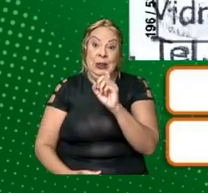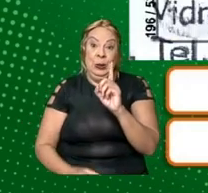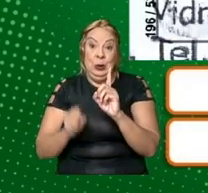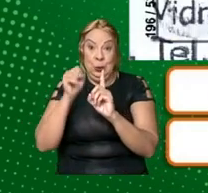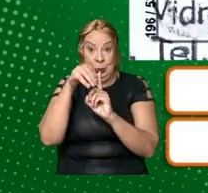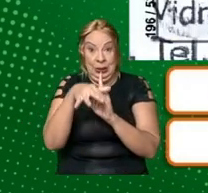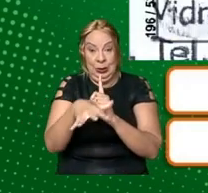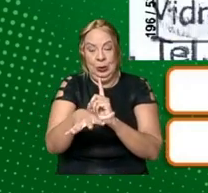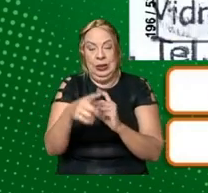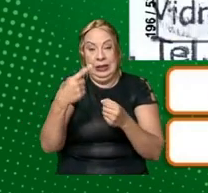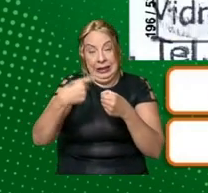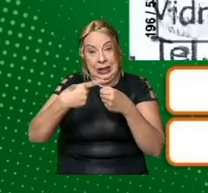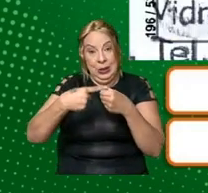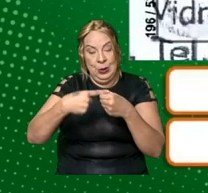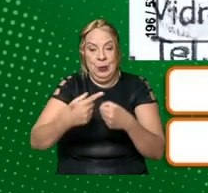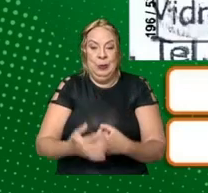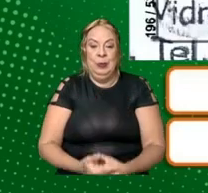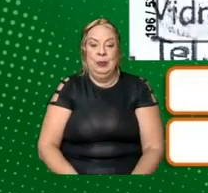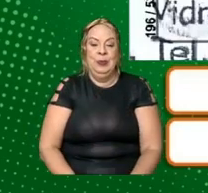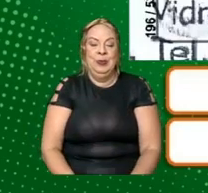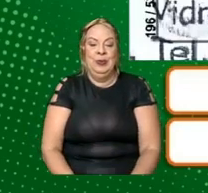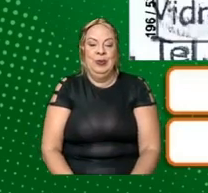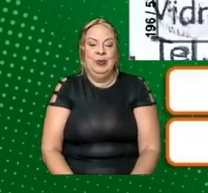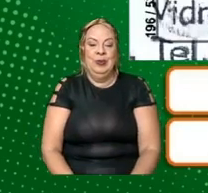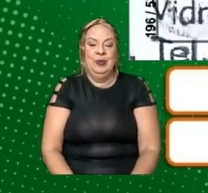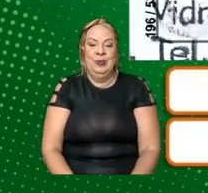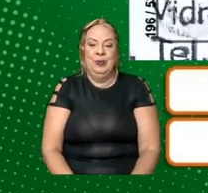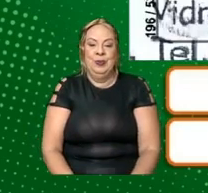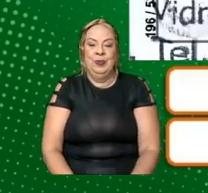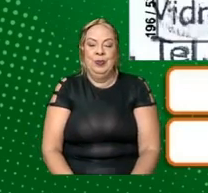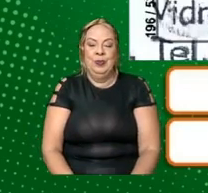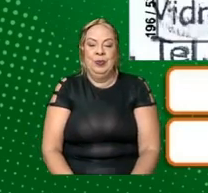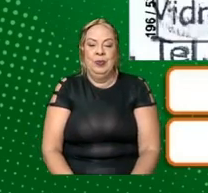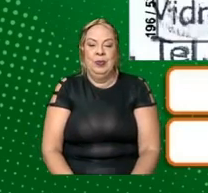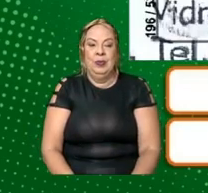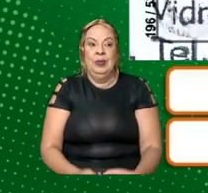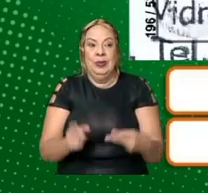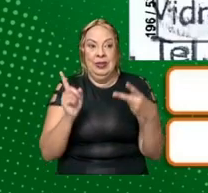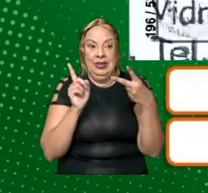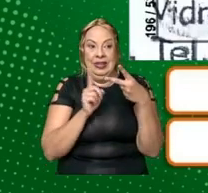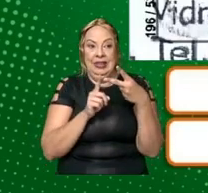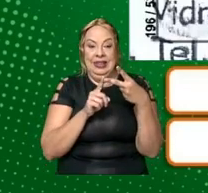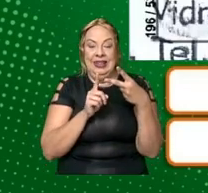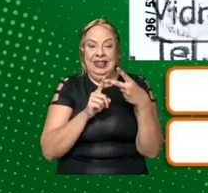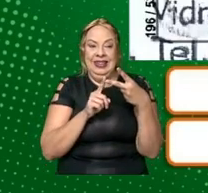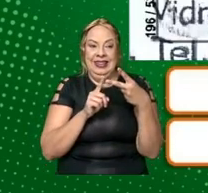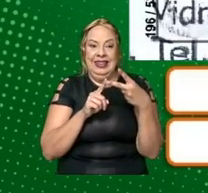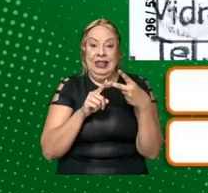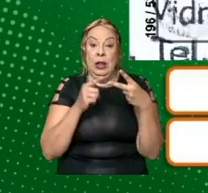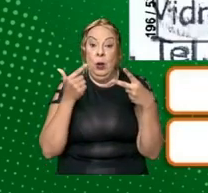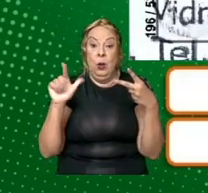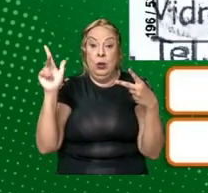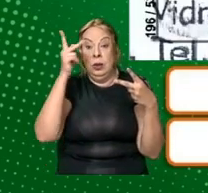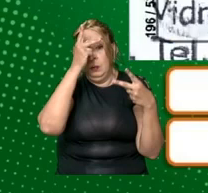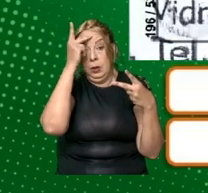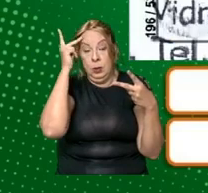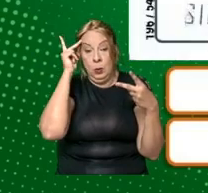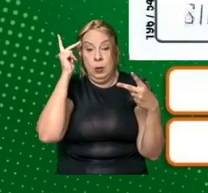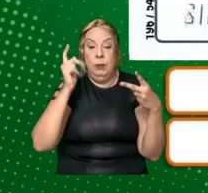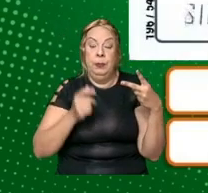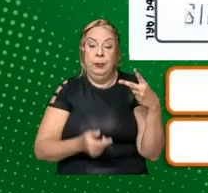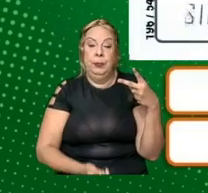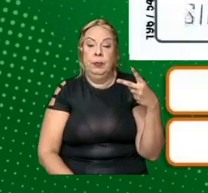Domingos. Muito bom. Regional Itabaiana. Esse foi o primeiro contemplado deste prêmio maravilhoso, que será